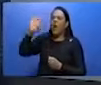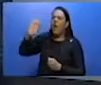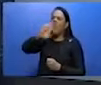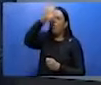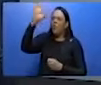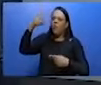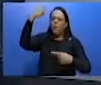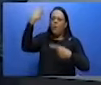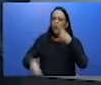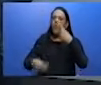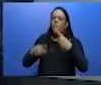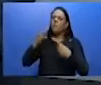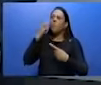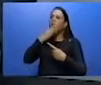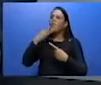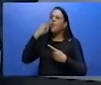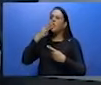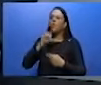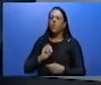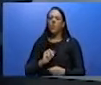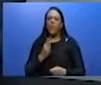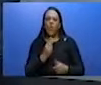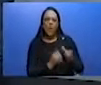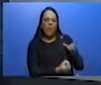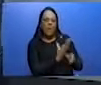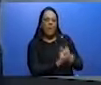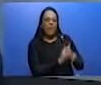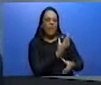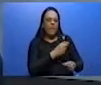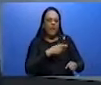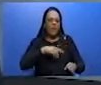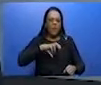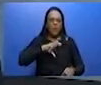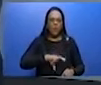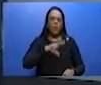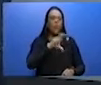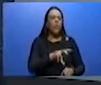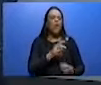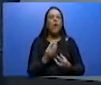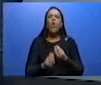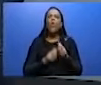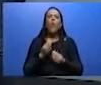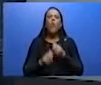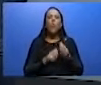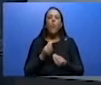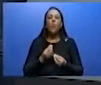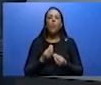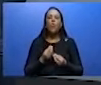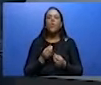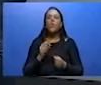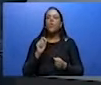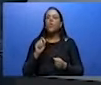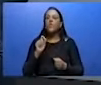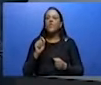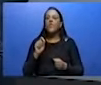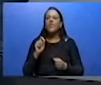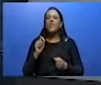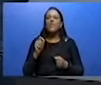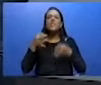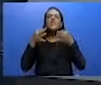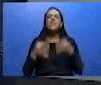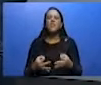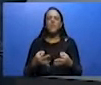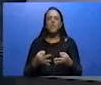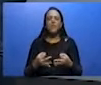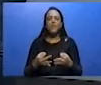Europa? Ele era plantado em Portugal? Por eliminação a gente já acha certa. Ele